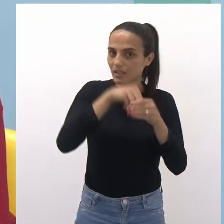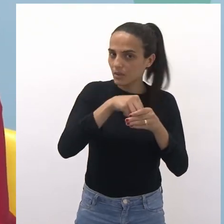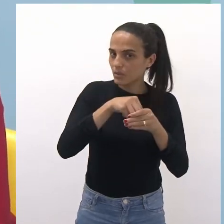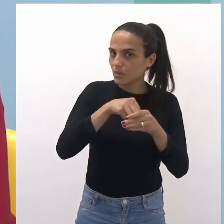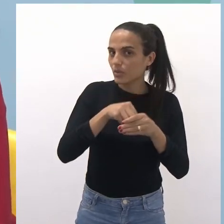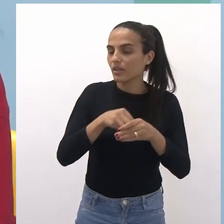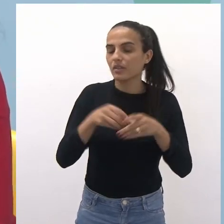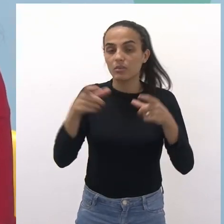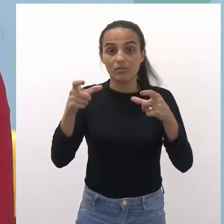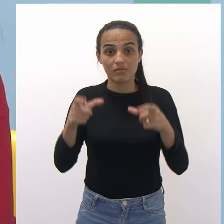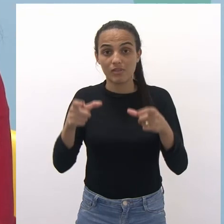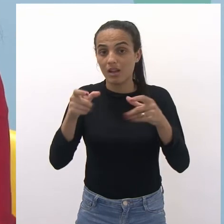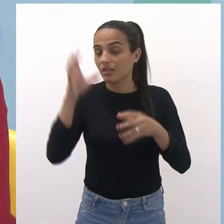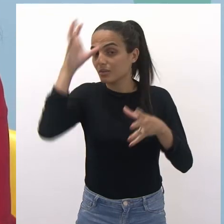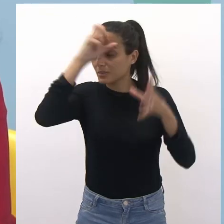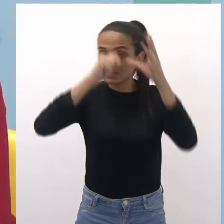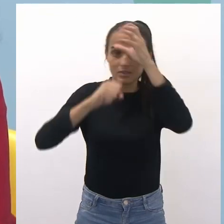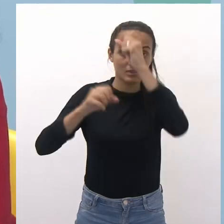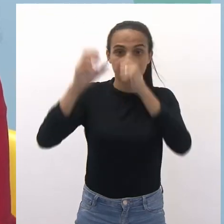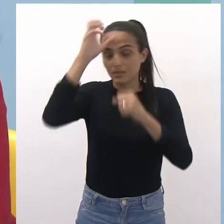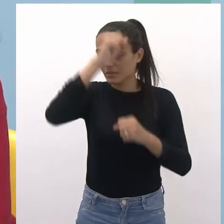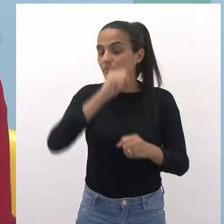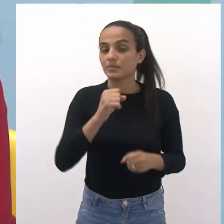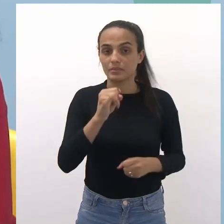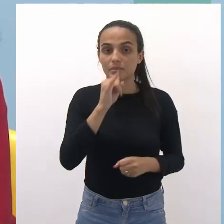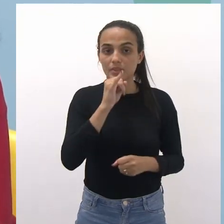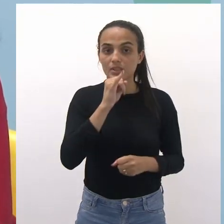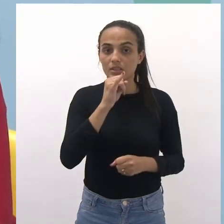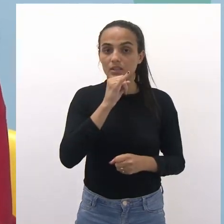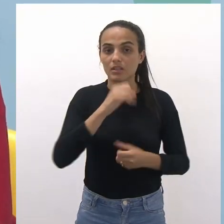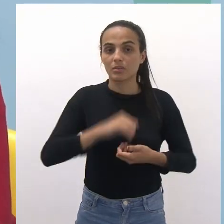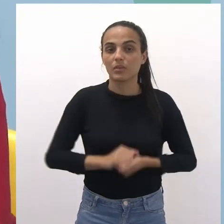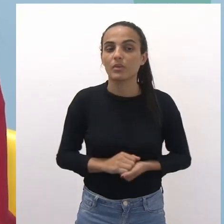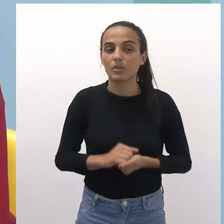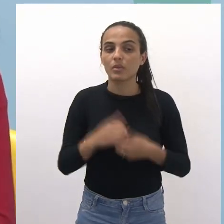de aprendizagem. Então, aqui no exemplo, qual que